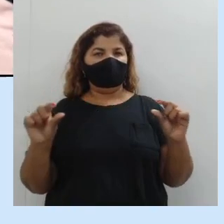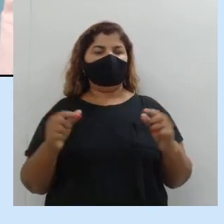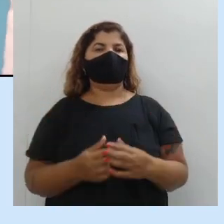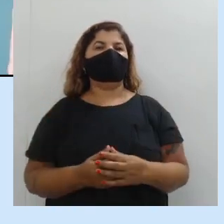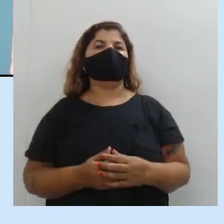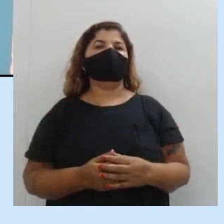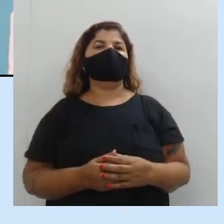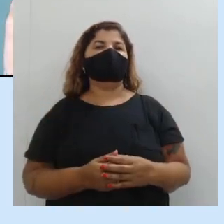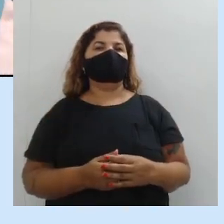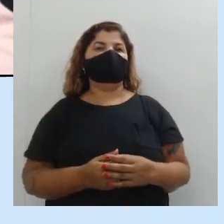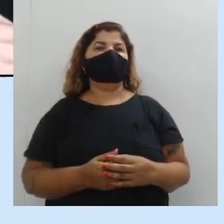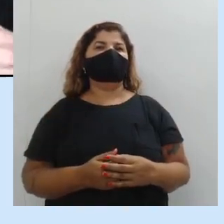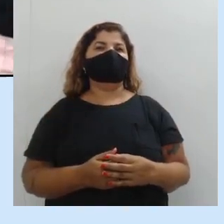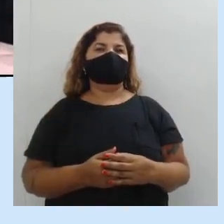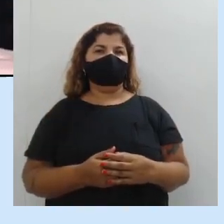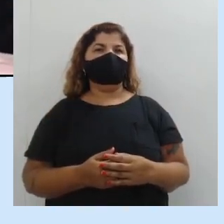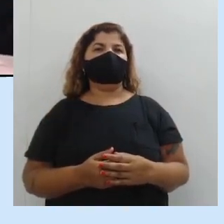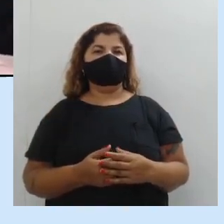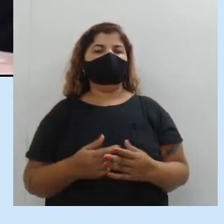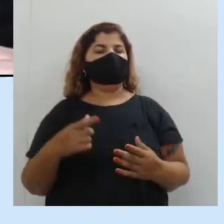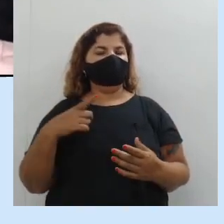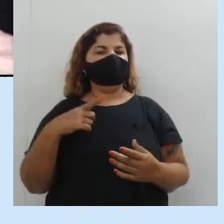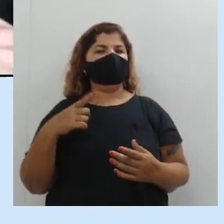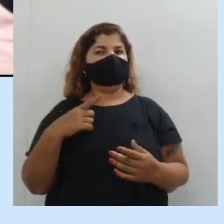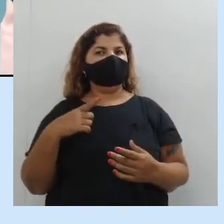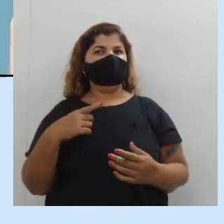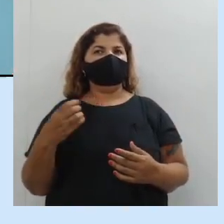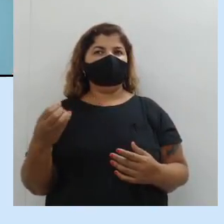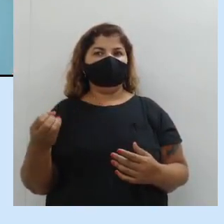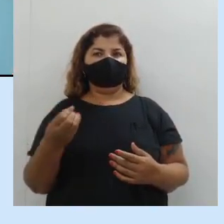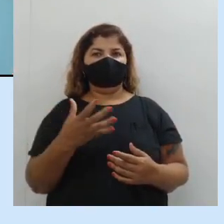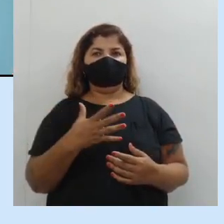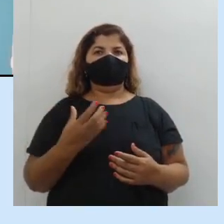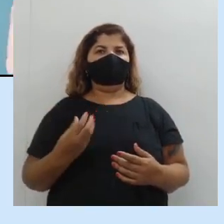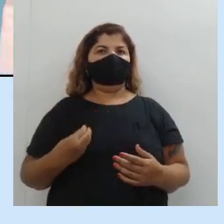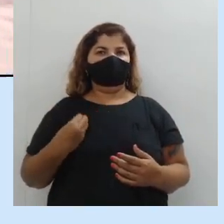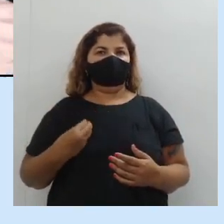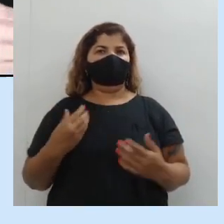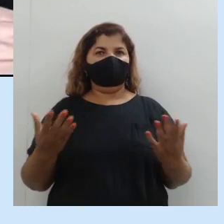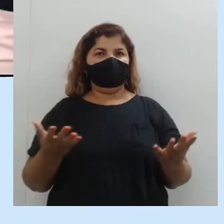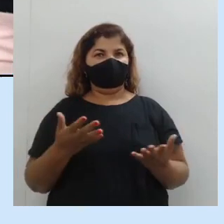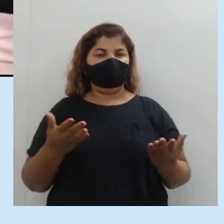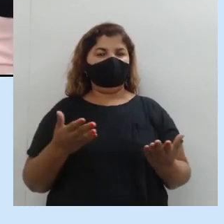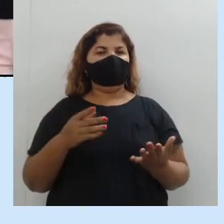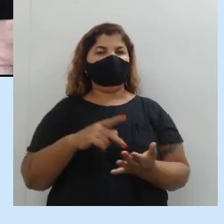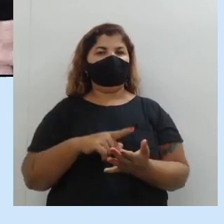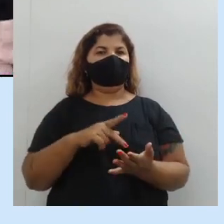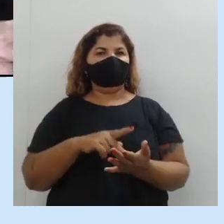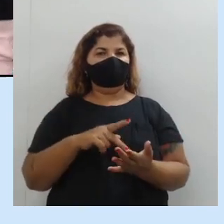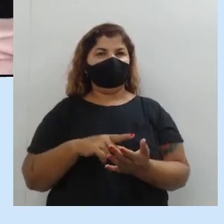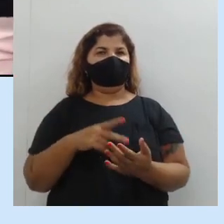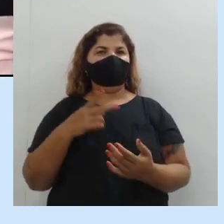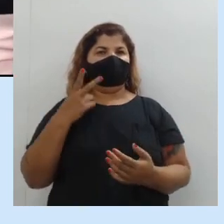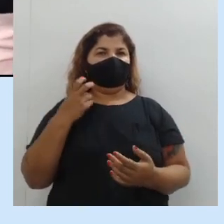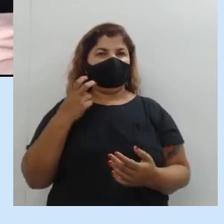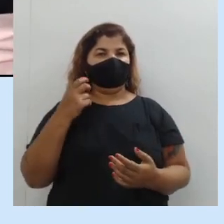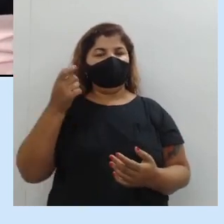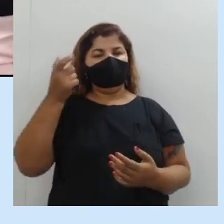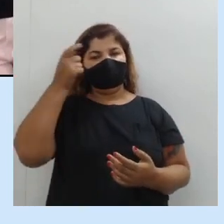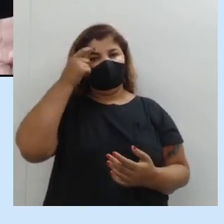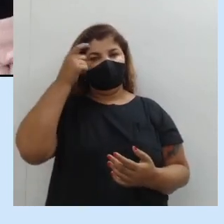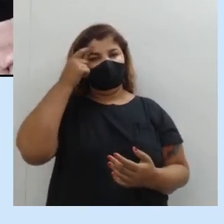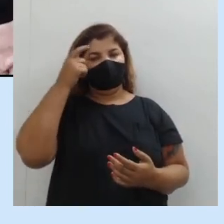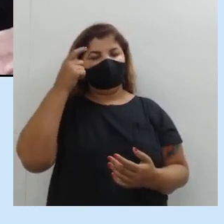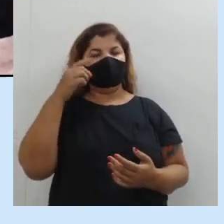assim, tão temporal, né, tão assim pertinente à nossa realidade. A covardia mental e moral do Brasil